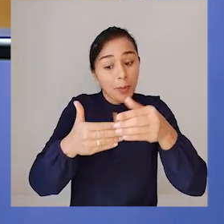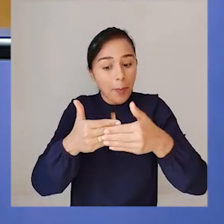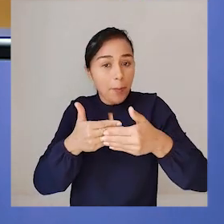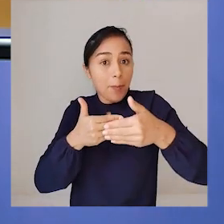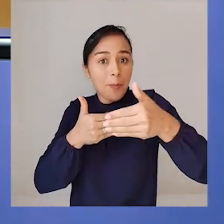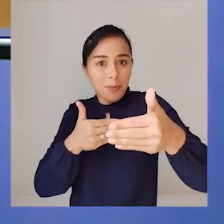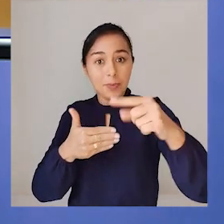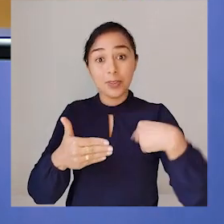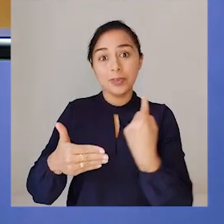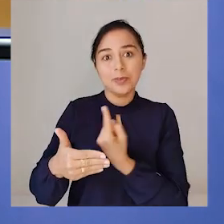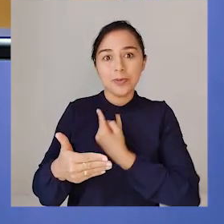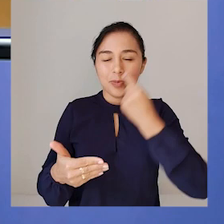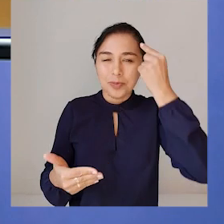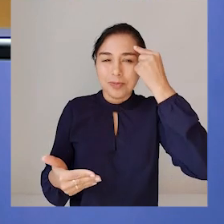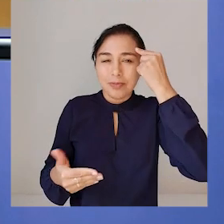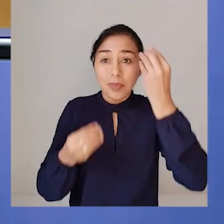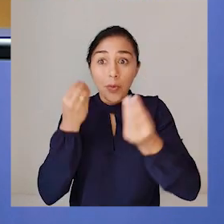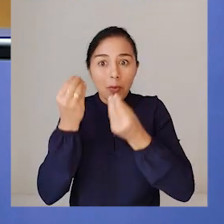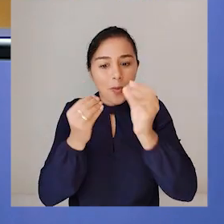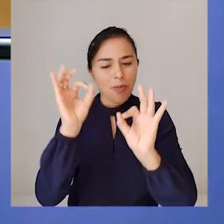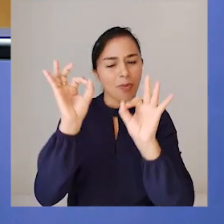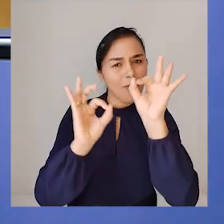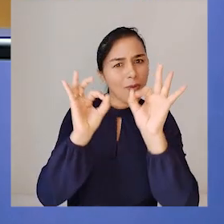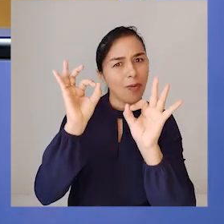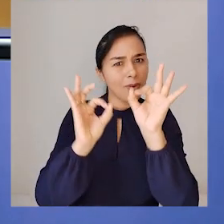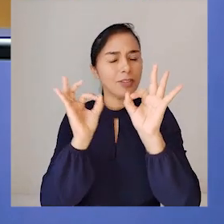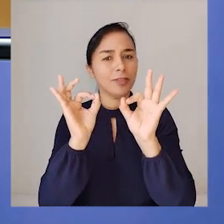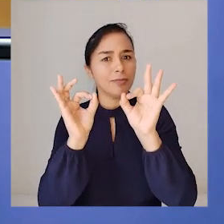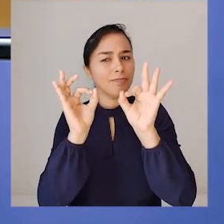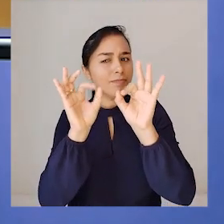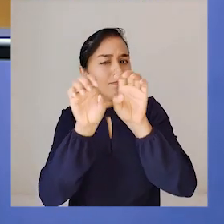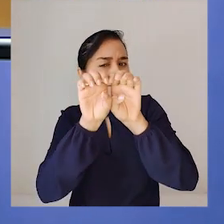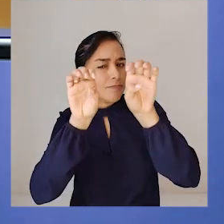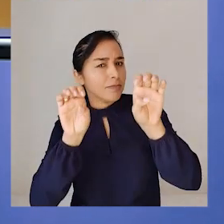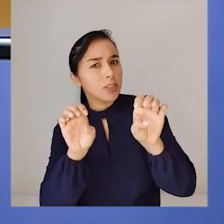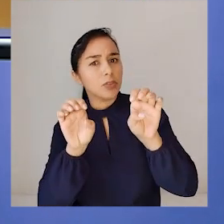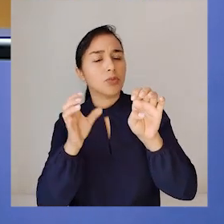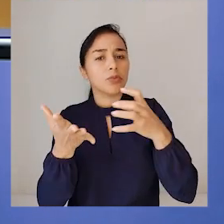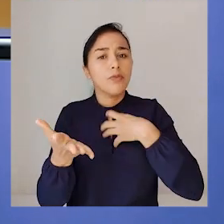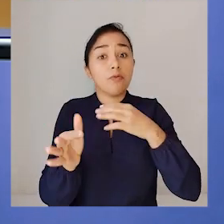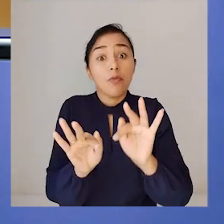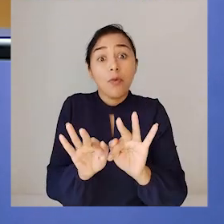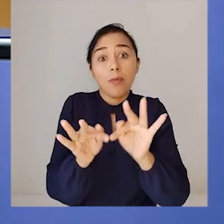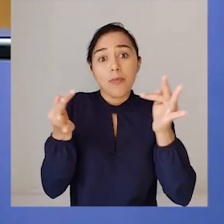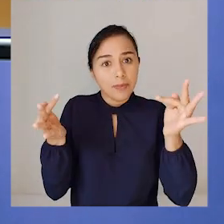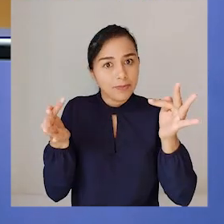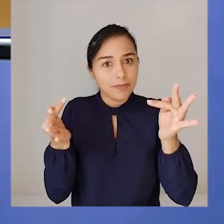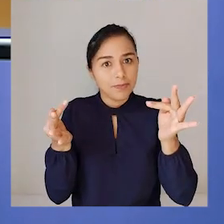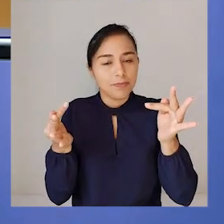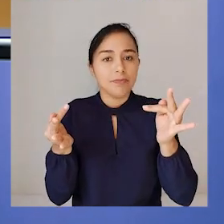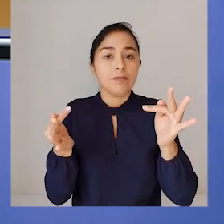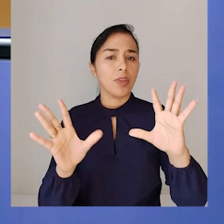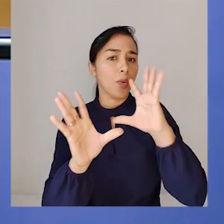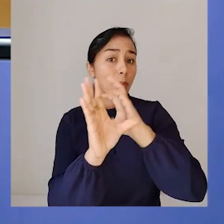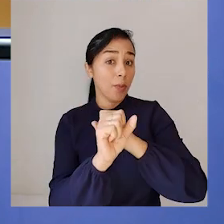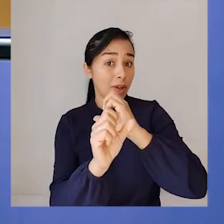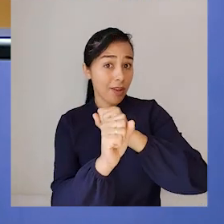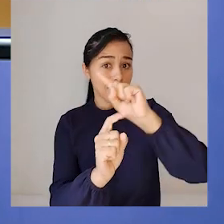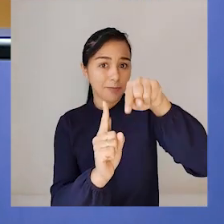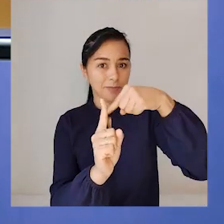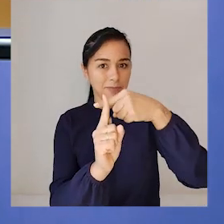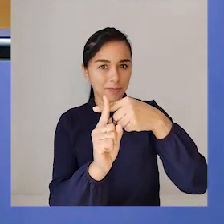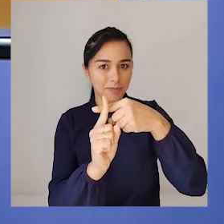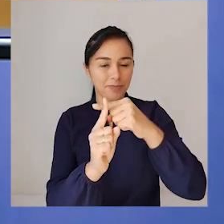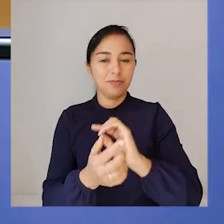desse problema, nós pensarmos em como estruturar, em como organizar de maneira mais prática uma conta